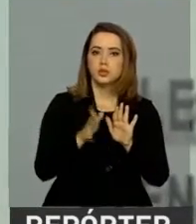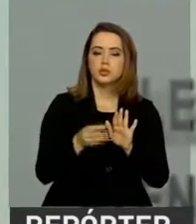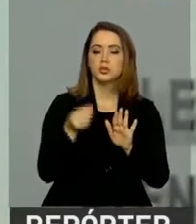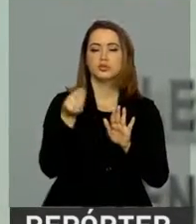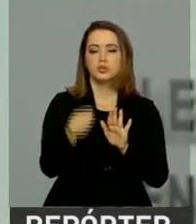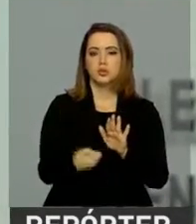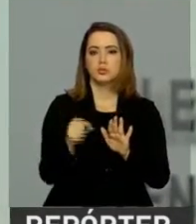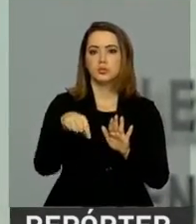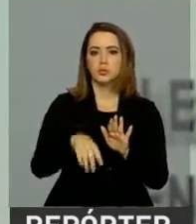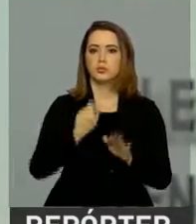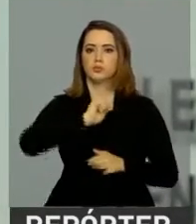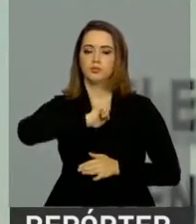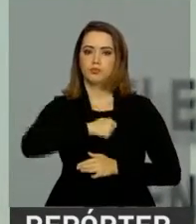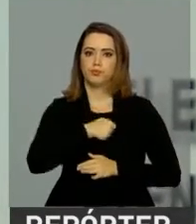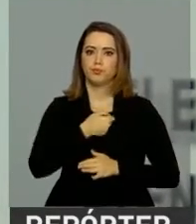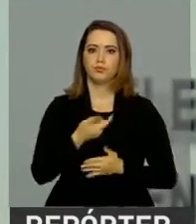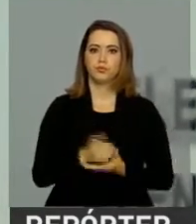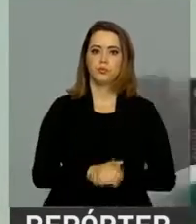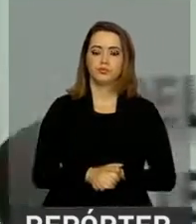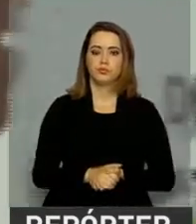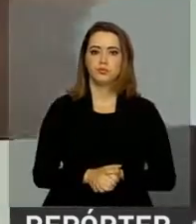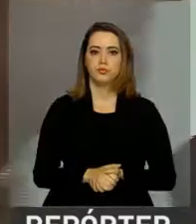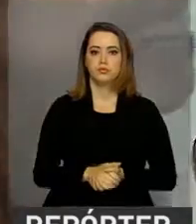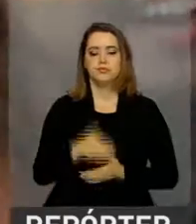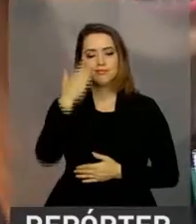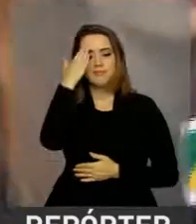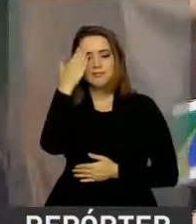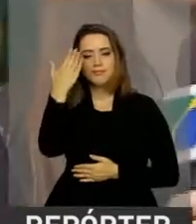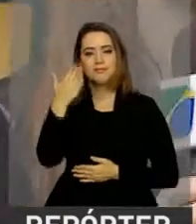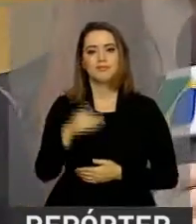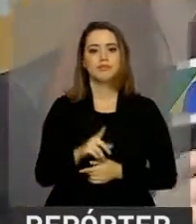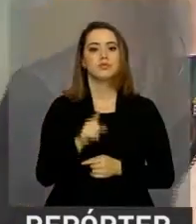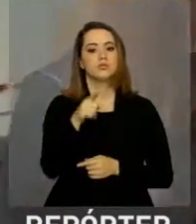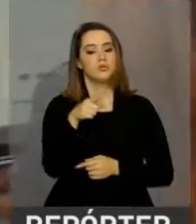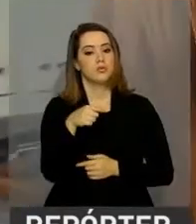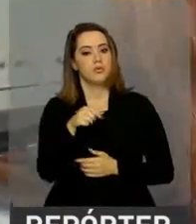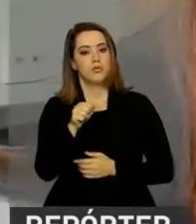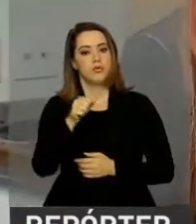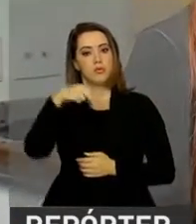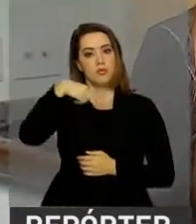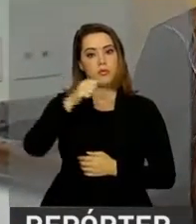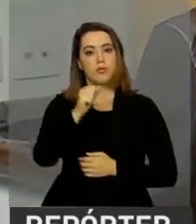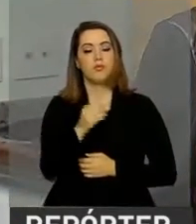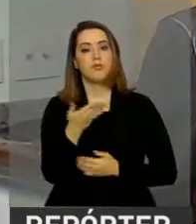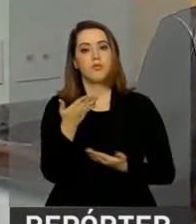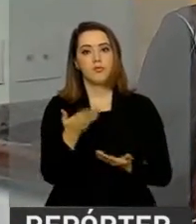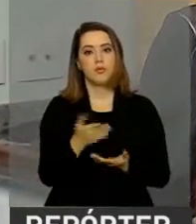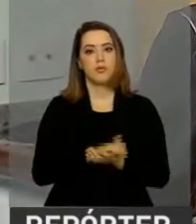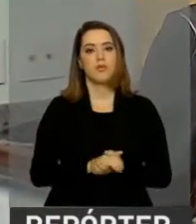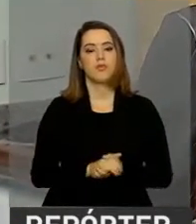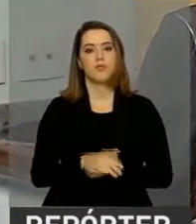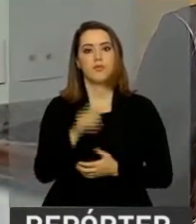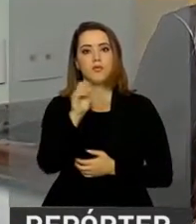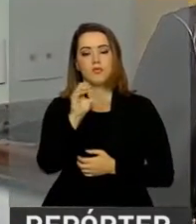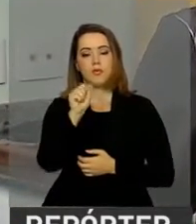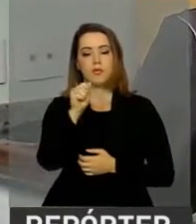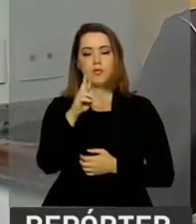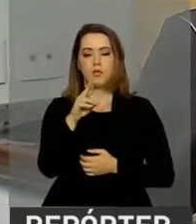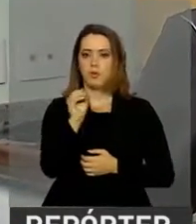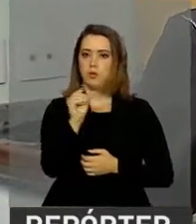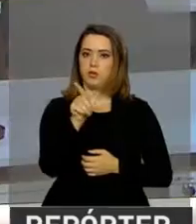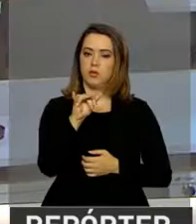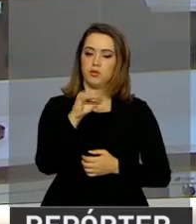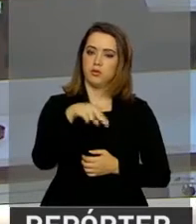juiz para que avaliasse a regularidade. Obrigada, delegada Ana Cristina Melo Santiago, pela entrevista. Carolina Becker, de